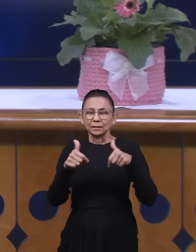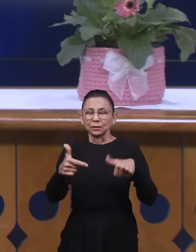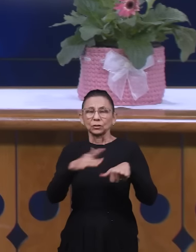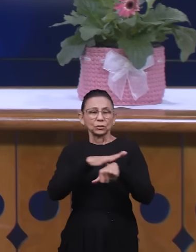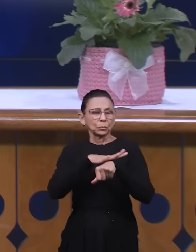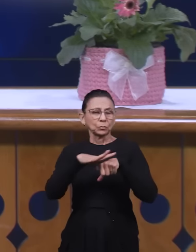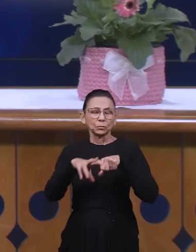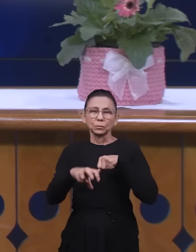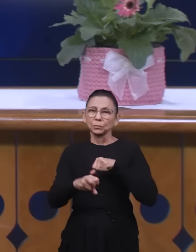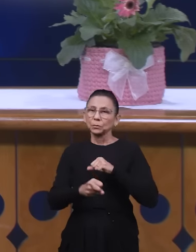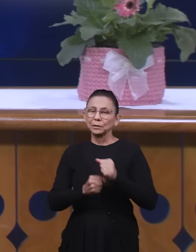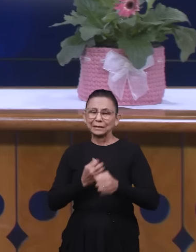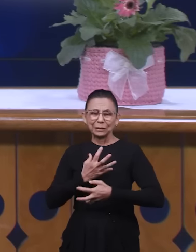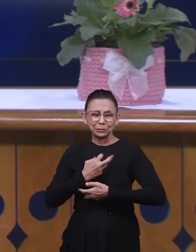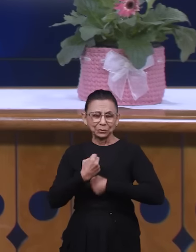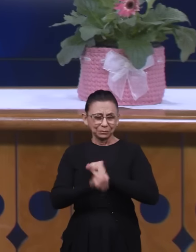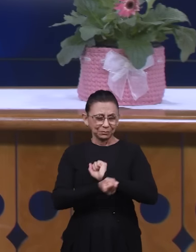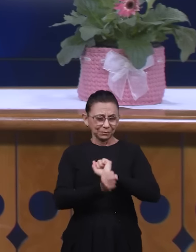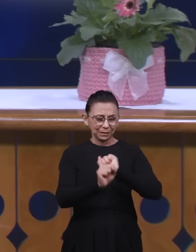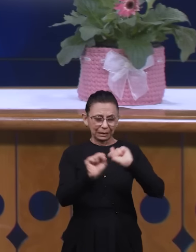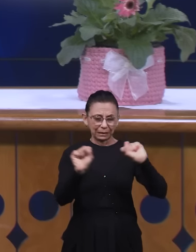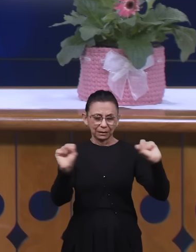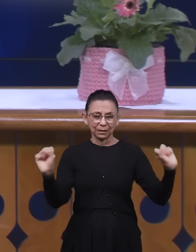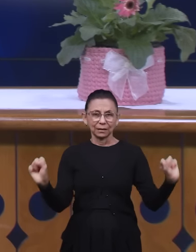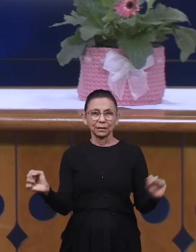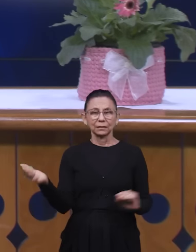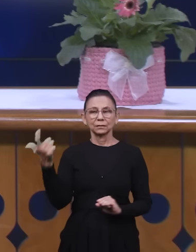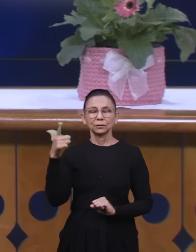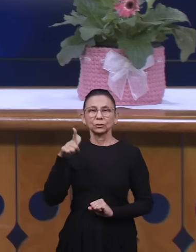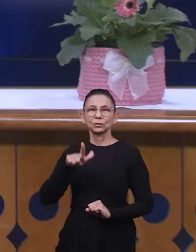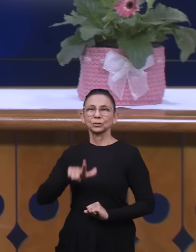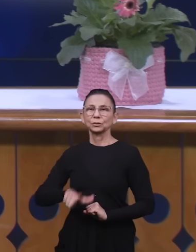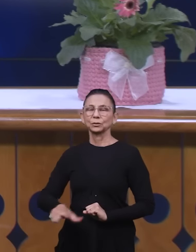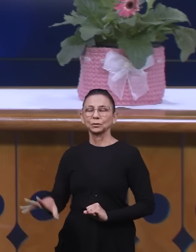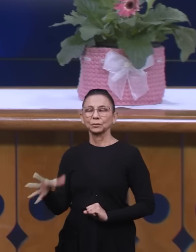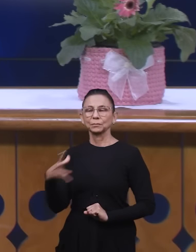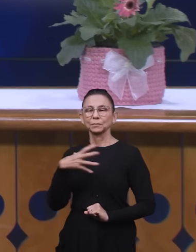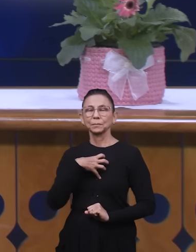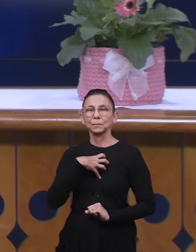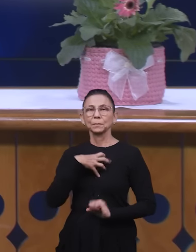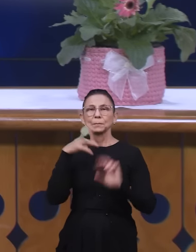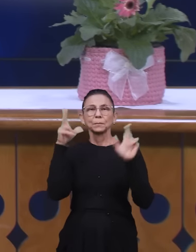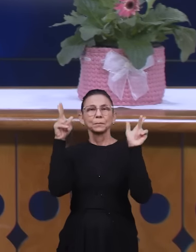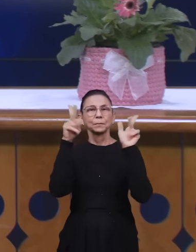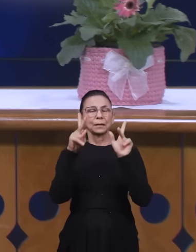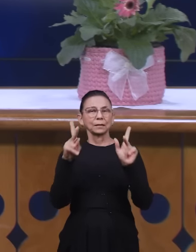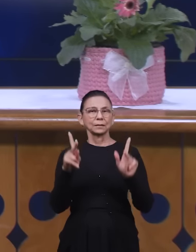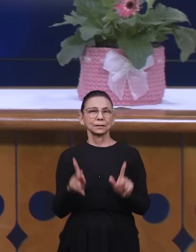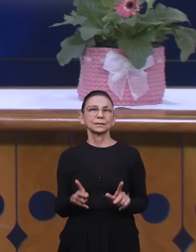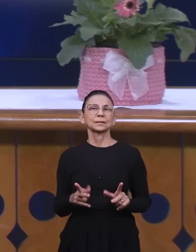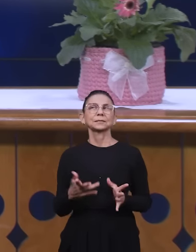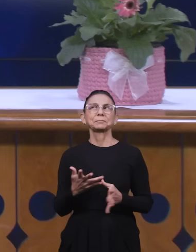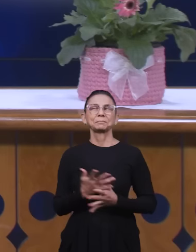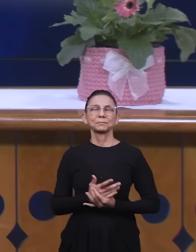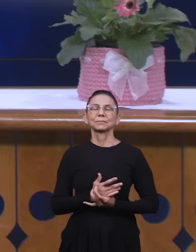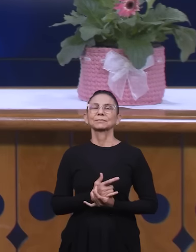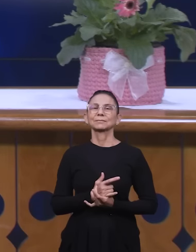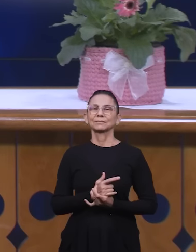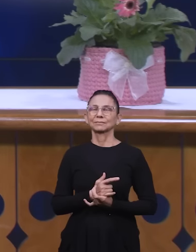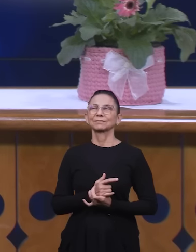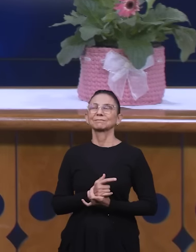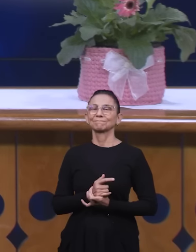suas curas, retirar as angústias, nos trazer a paz. O